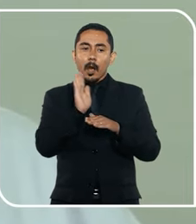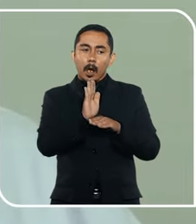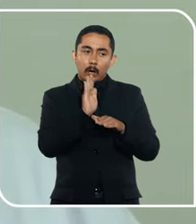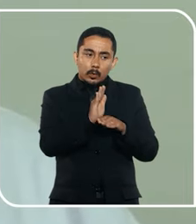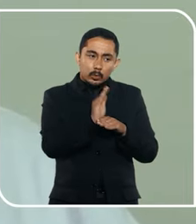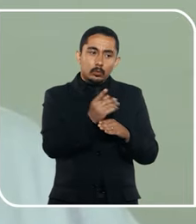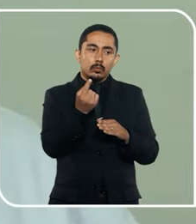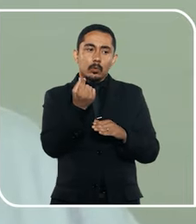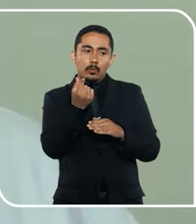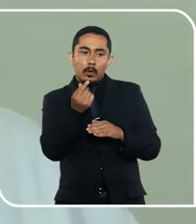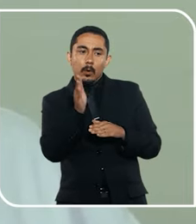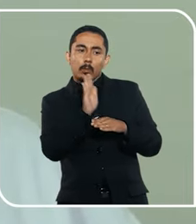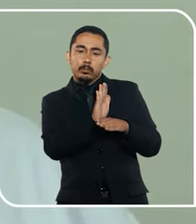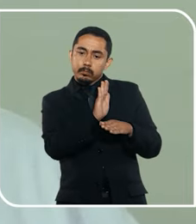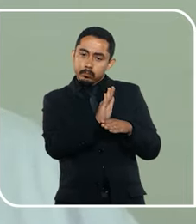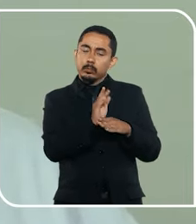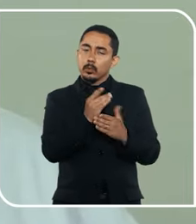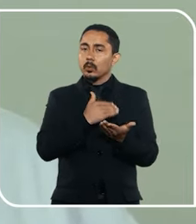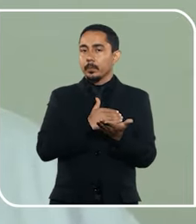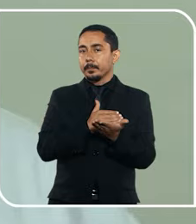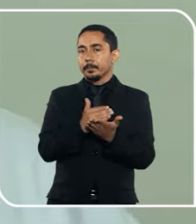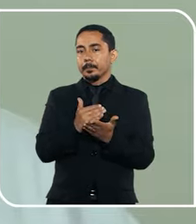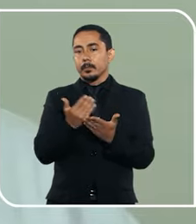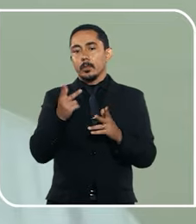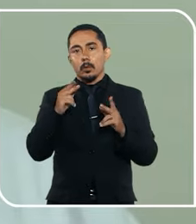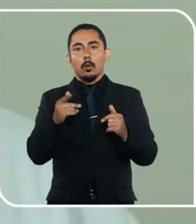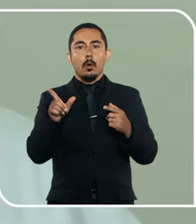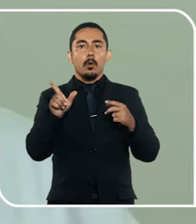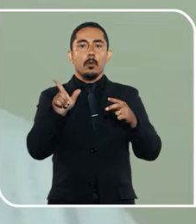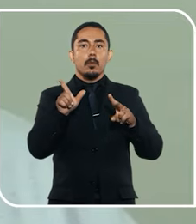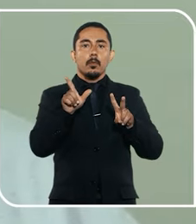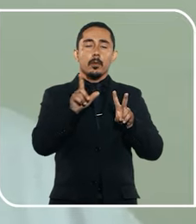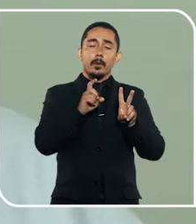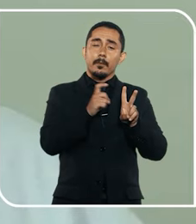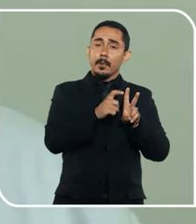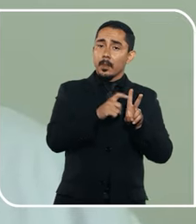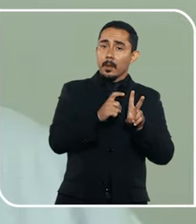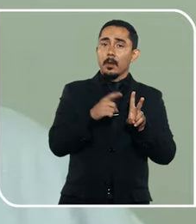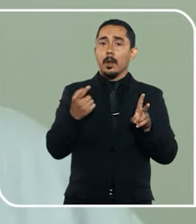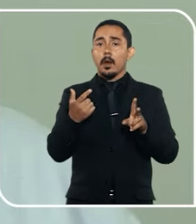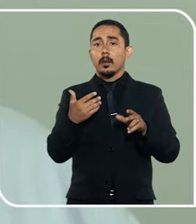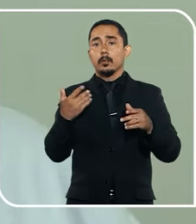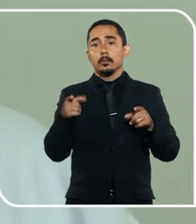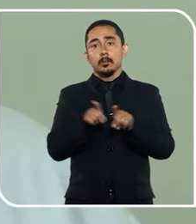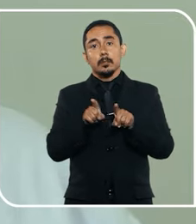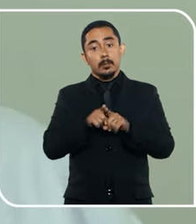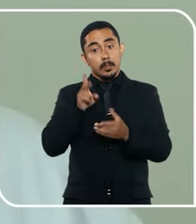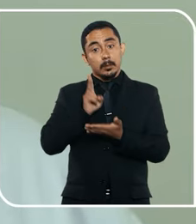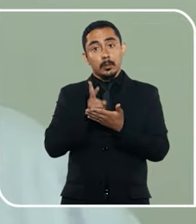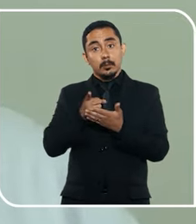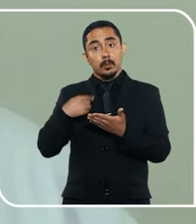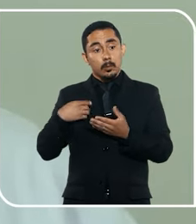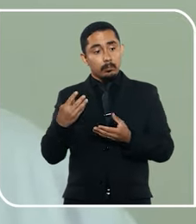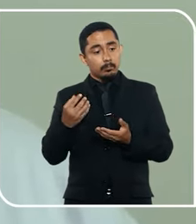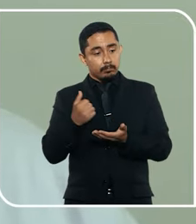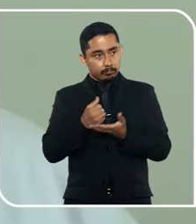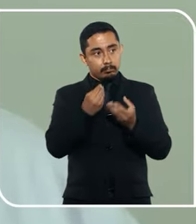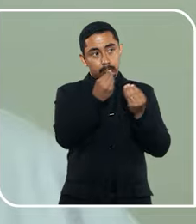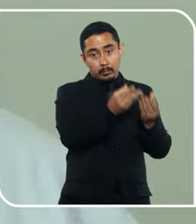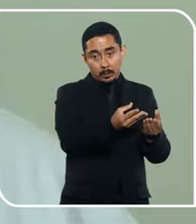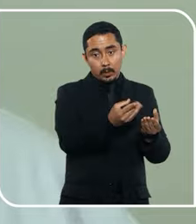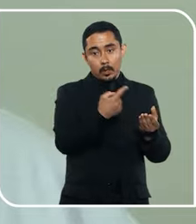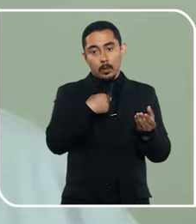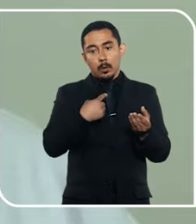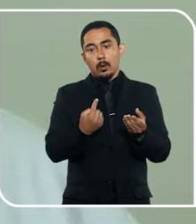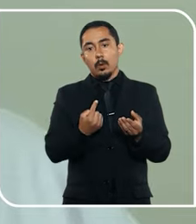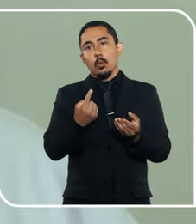de custo, né? Então eu comecei a ajudar em veterinário. Toda vez que eu entregava a quimio, eu já entregava